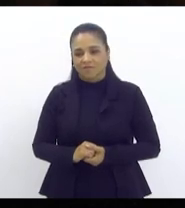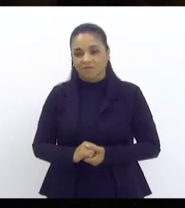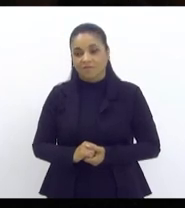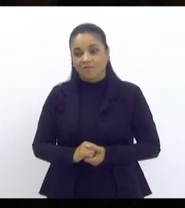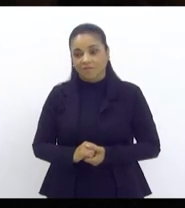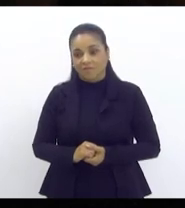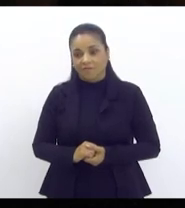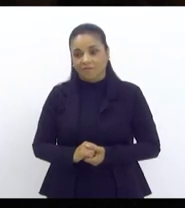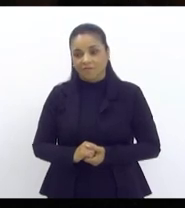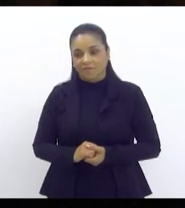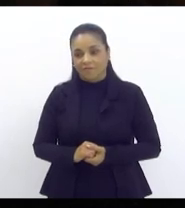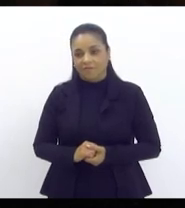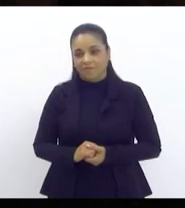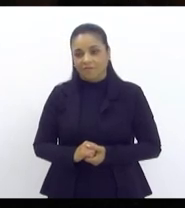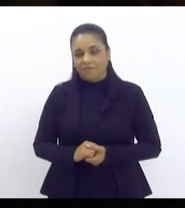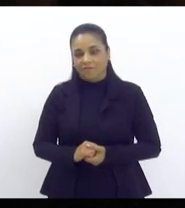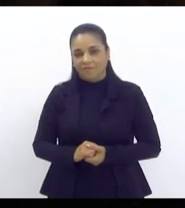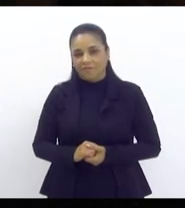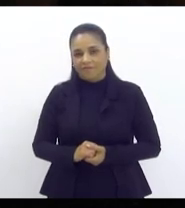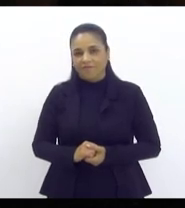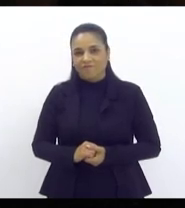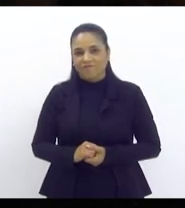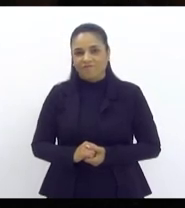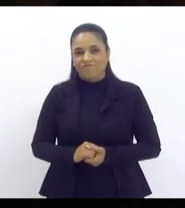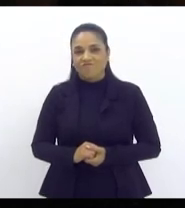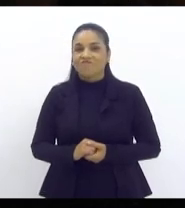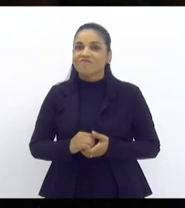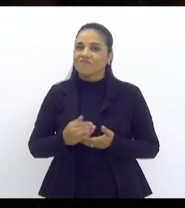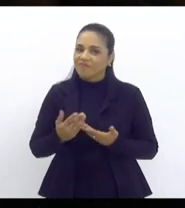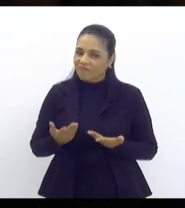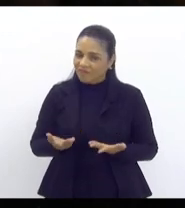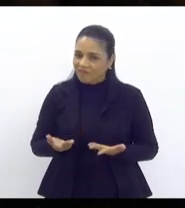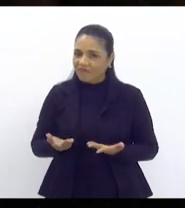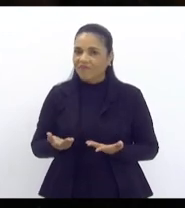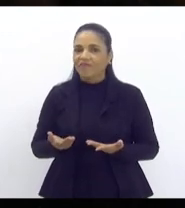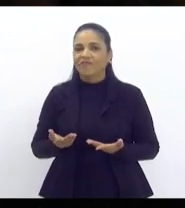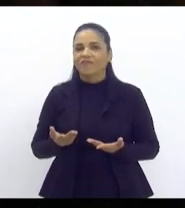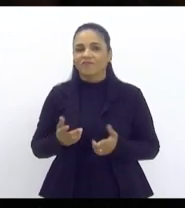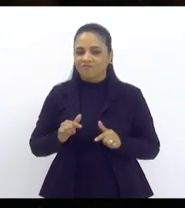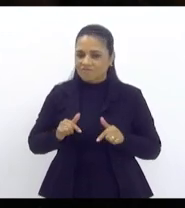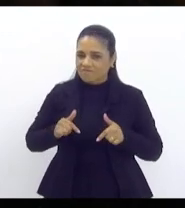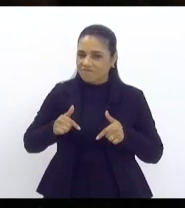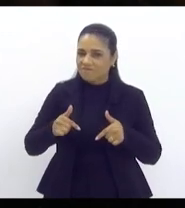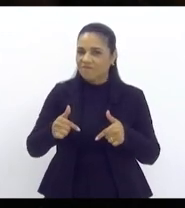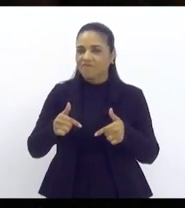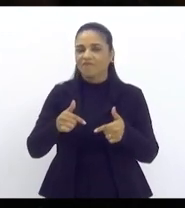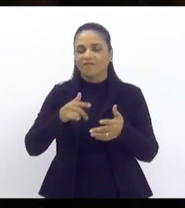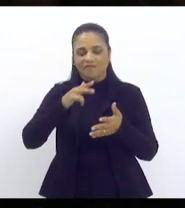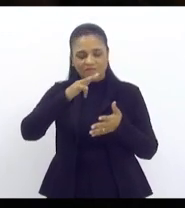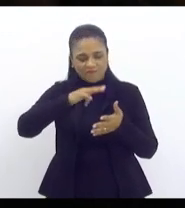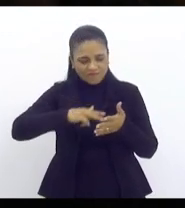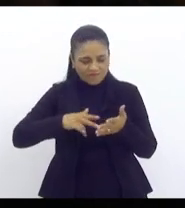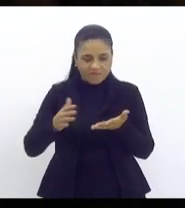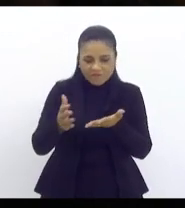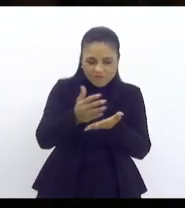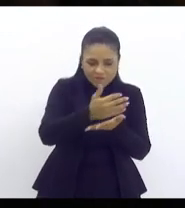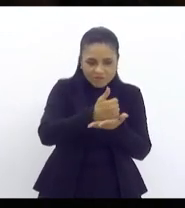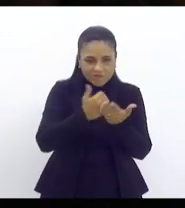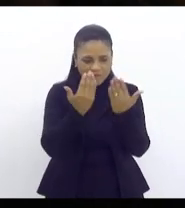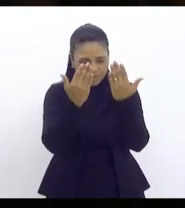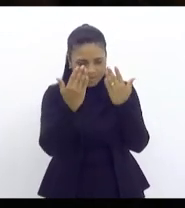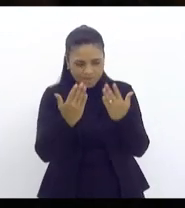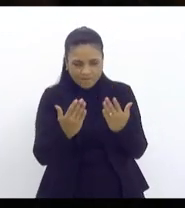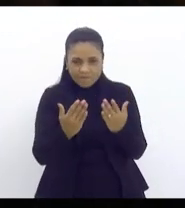É claro que a gente vai fazer essa leitura do orçamento de forma